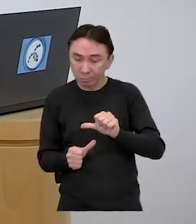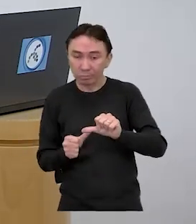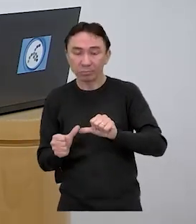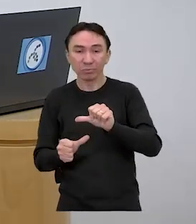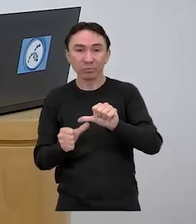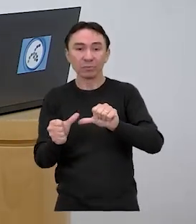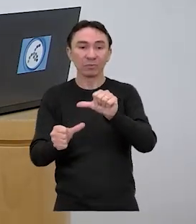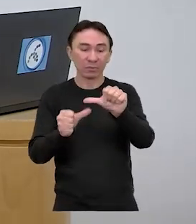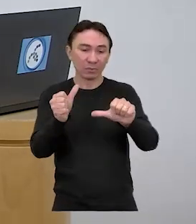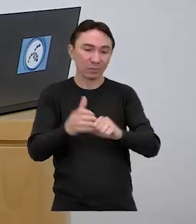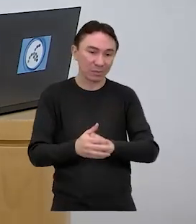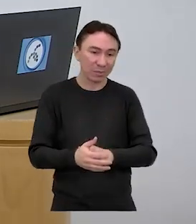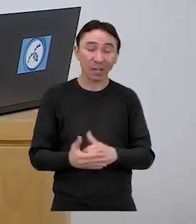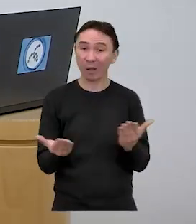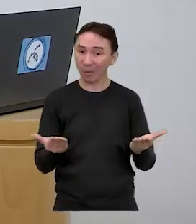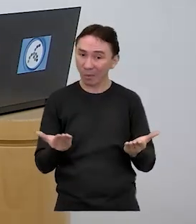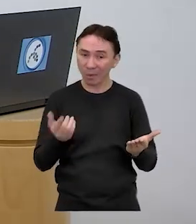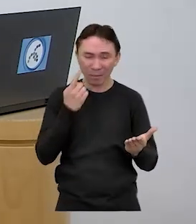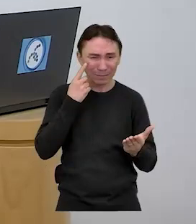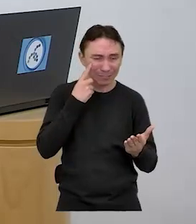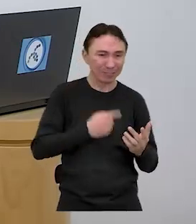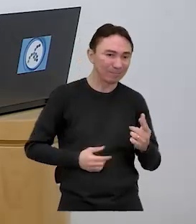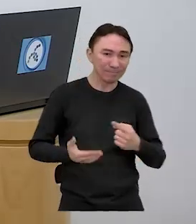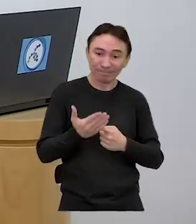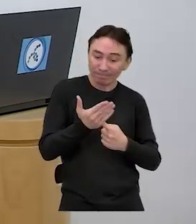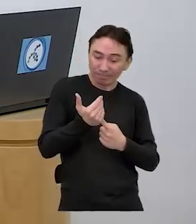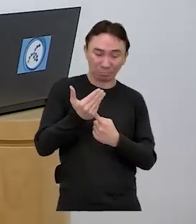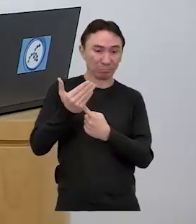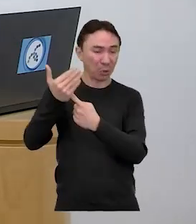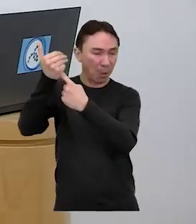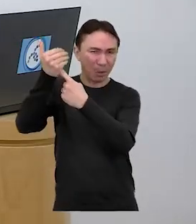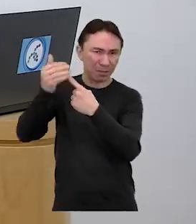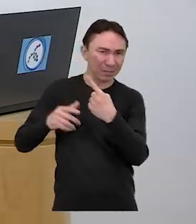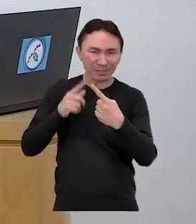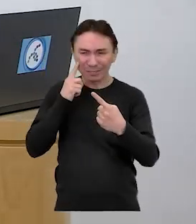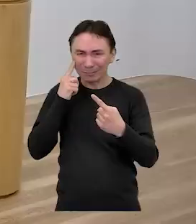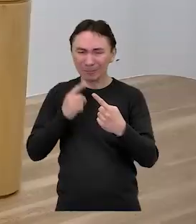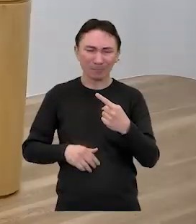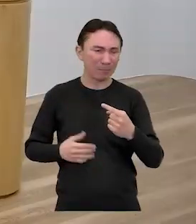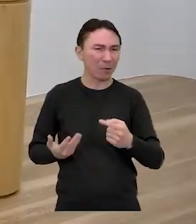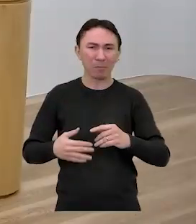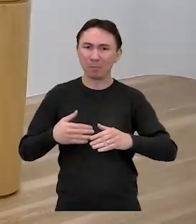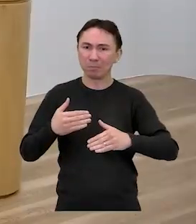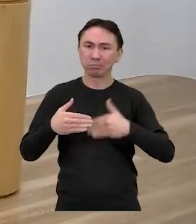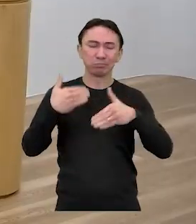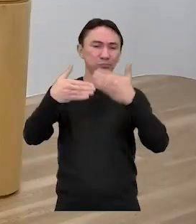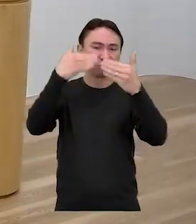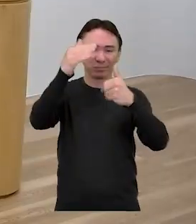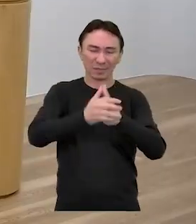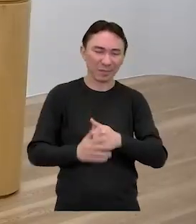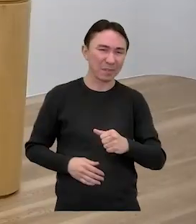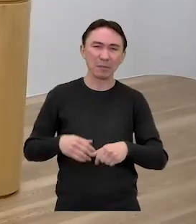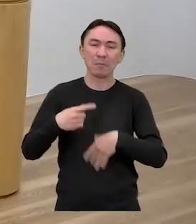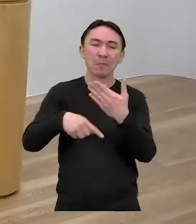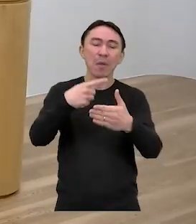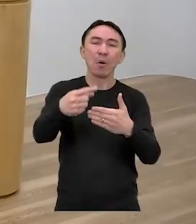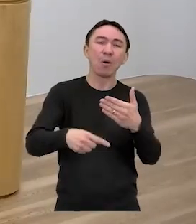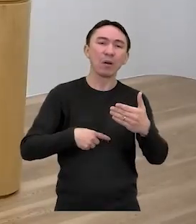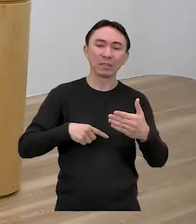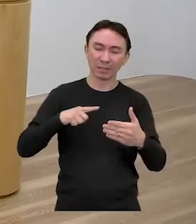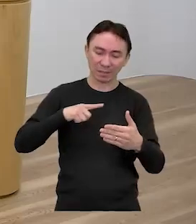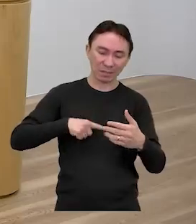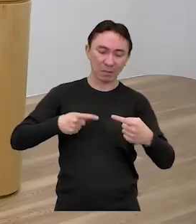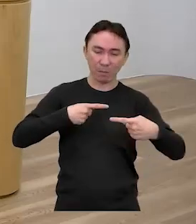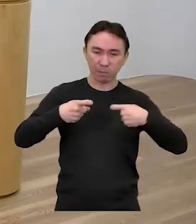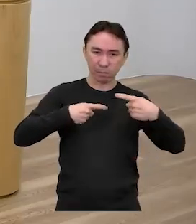depois passando aí para o meio técnico informacional, que já é uma tecnologia mais avançada, principalmente após a Segunda Guerra Mundial, década de 1970,